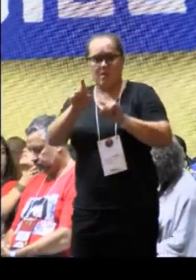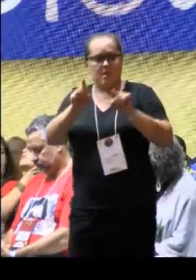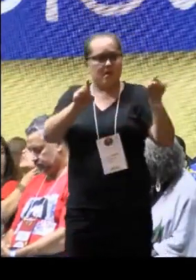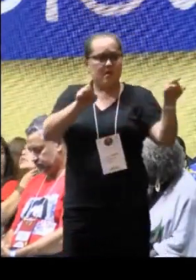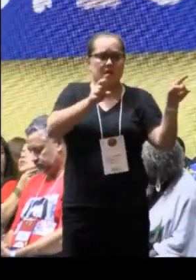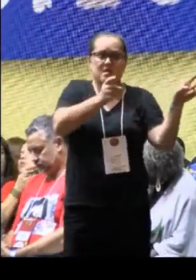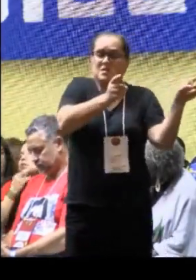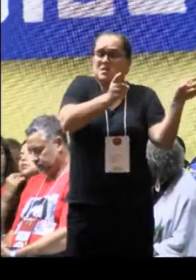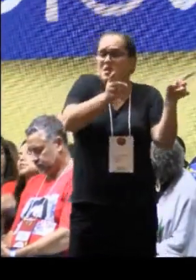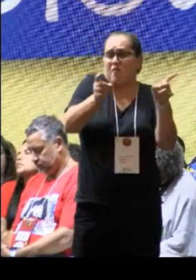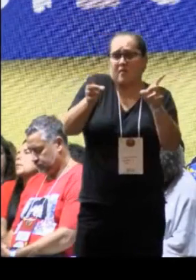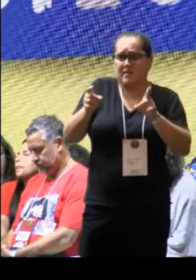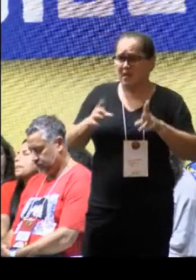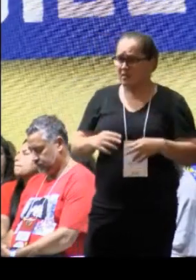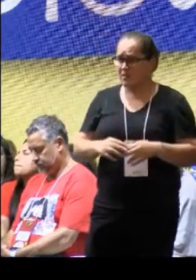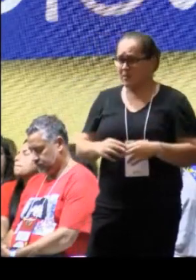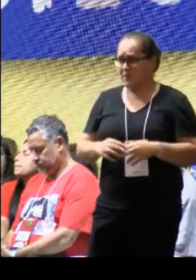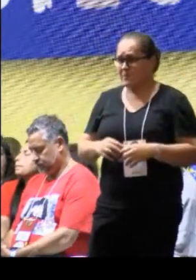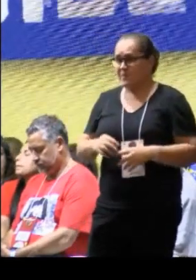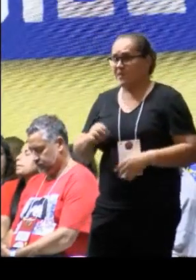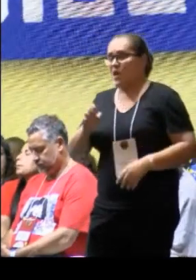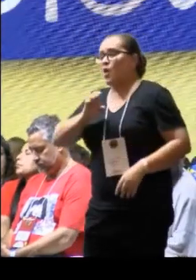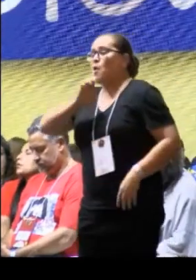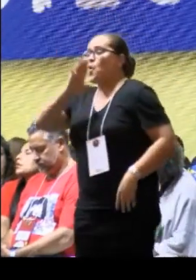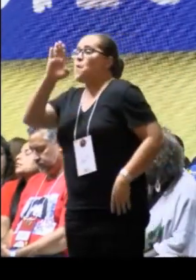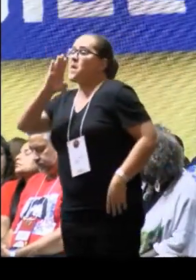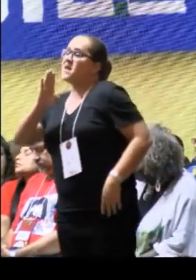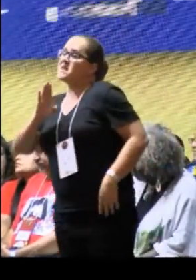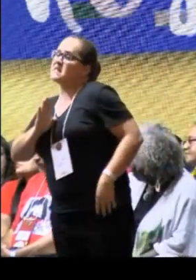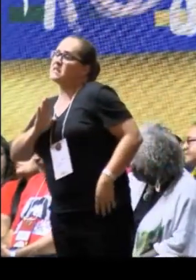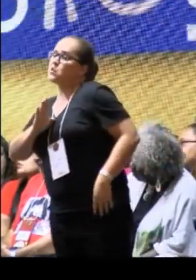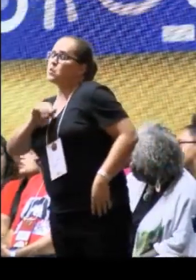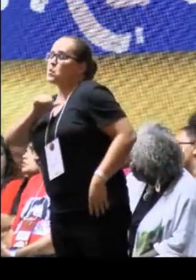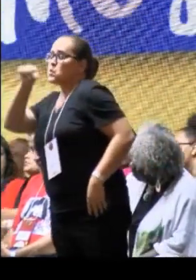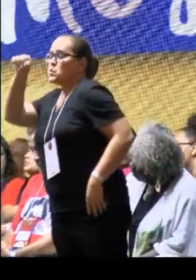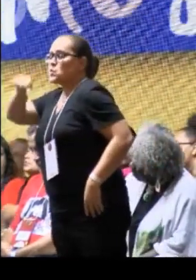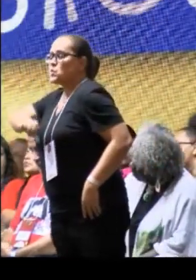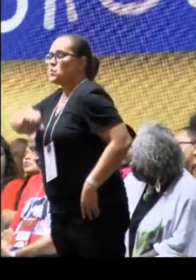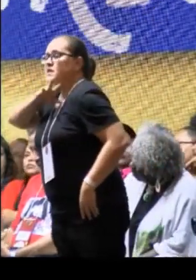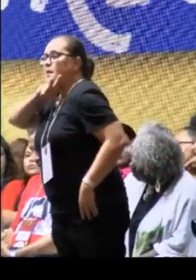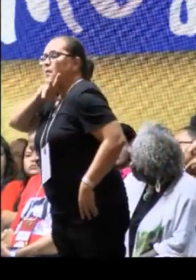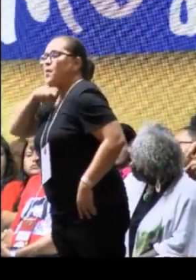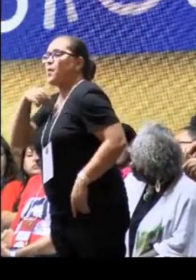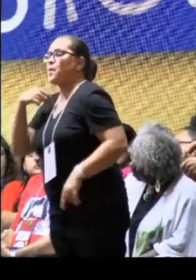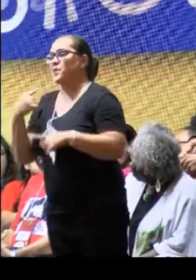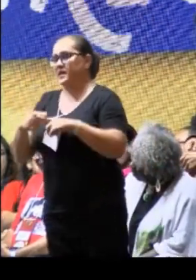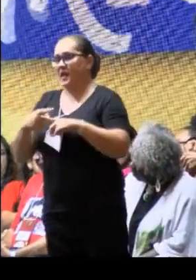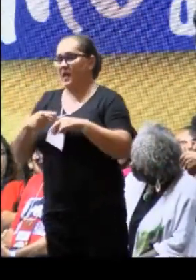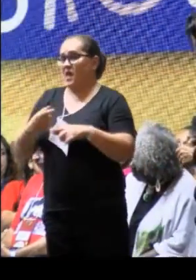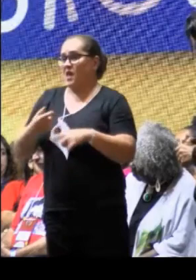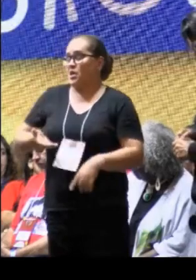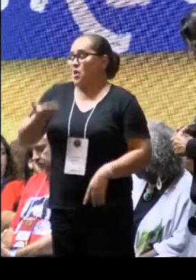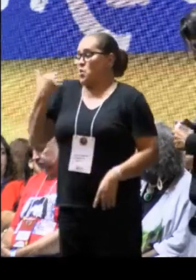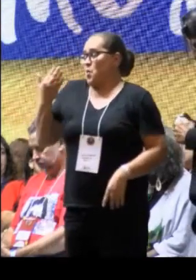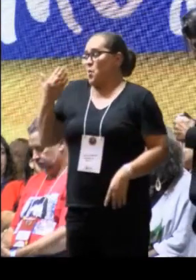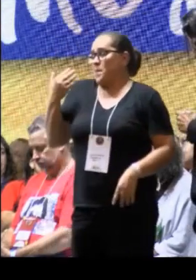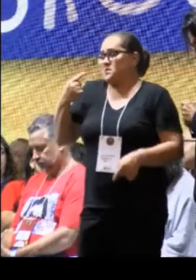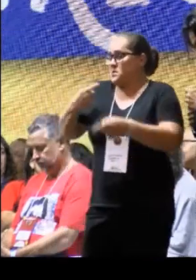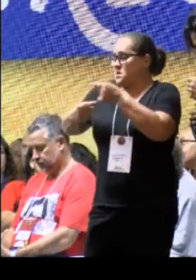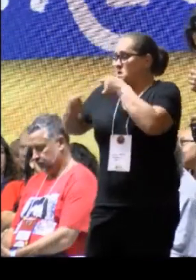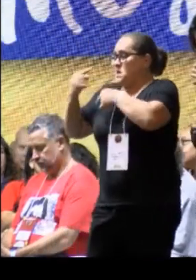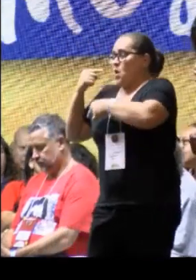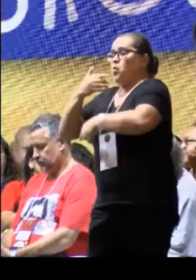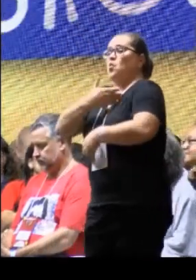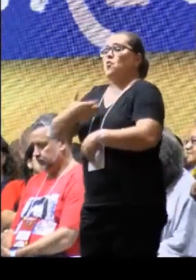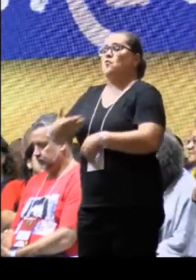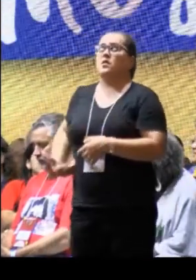só não está passando por uma convulsão social extrema por causa da herança das políticas sociais do governo do PT, porque